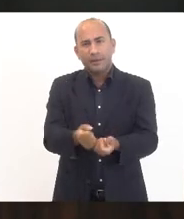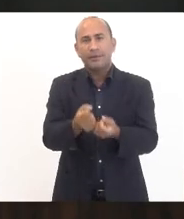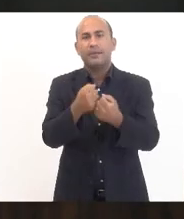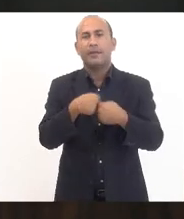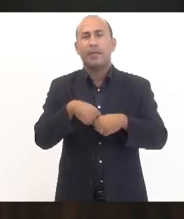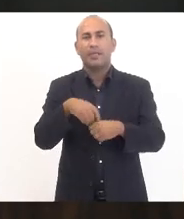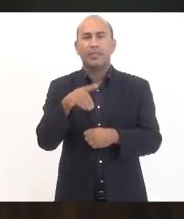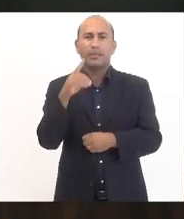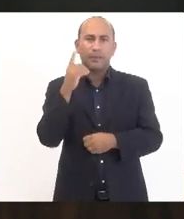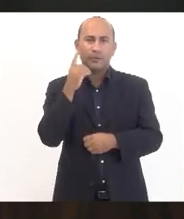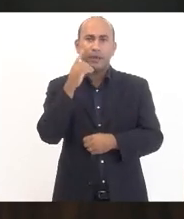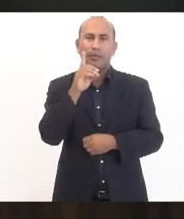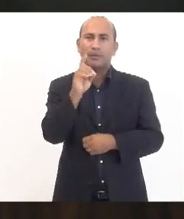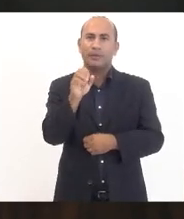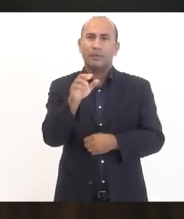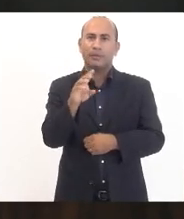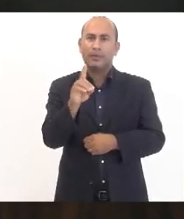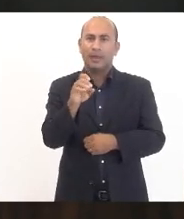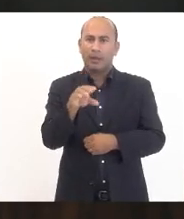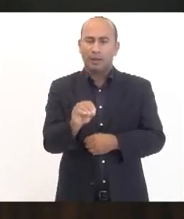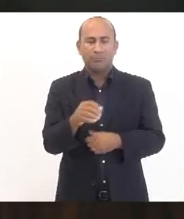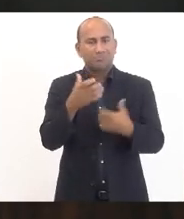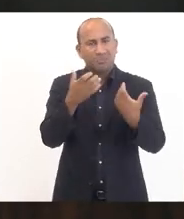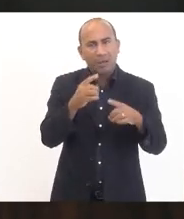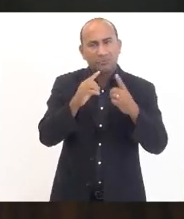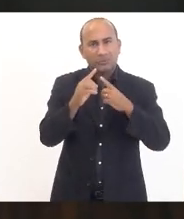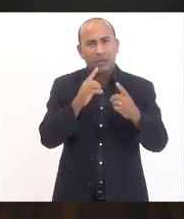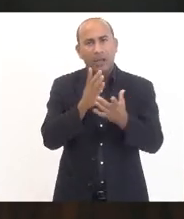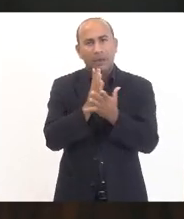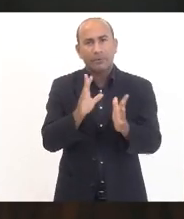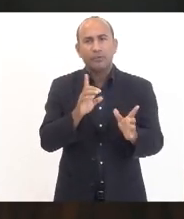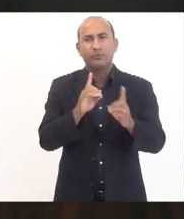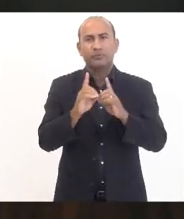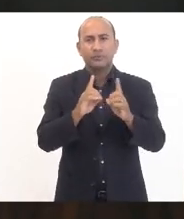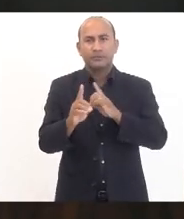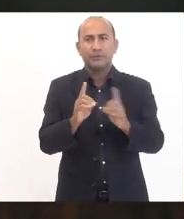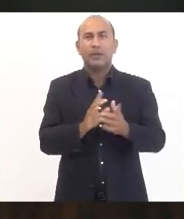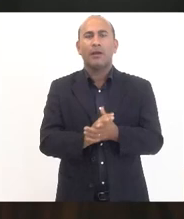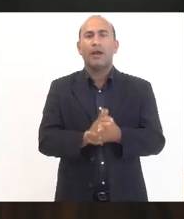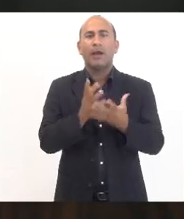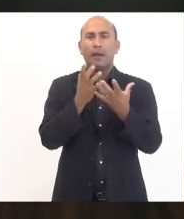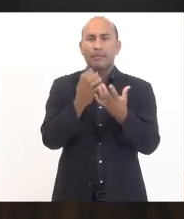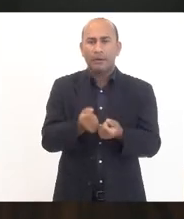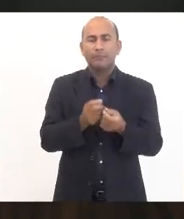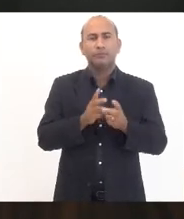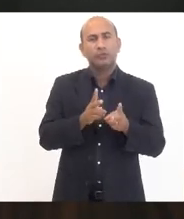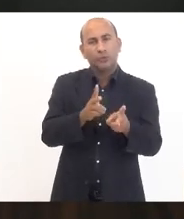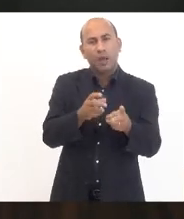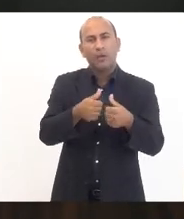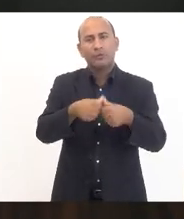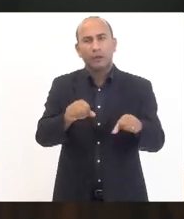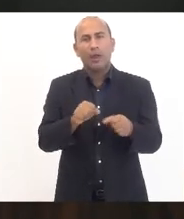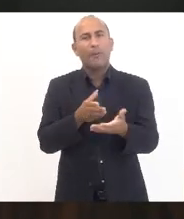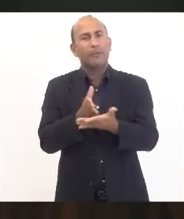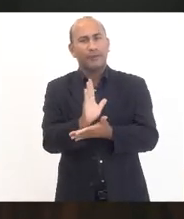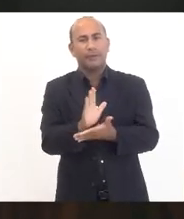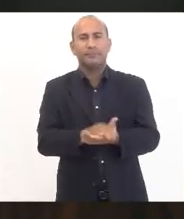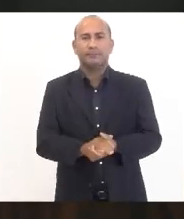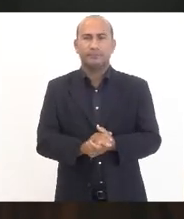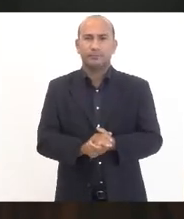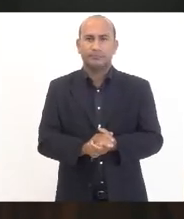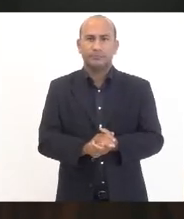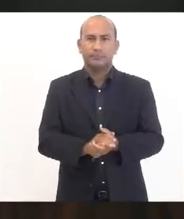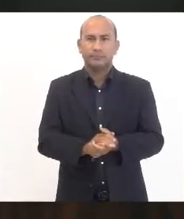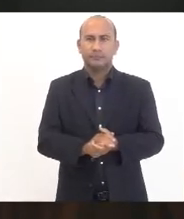deputado Deodalto. Em discussão, não havendo quem queira discutir, encerra a discussão, em votação, os senhores que aprovam, permaneçam como estão, aprovado. Requerimento